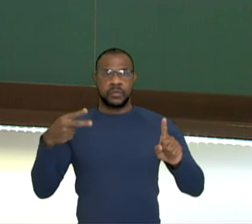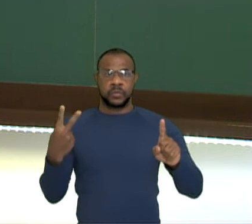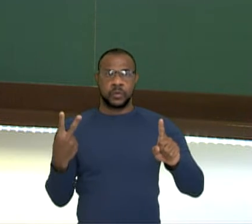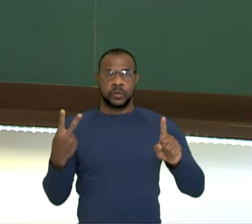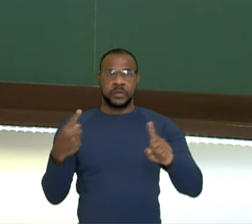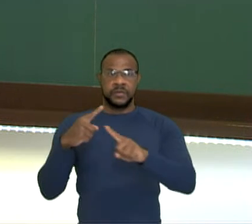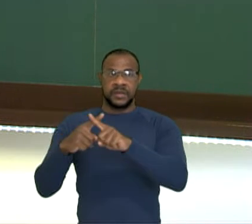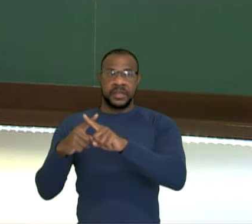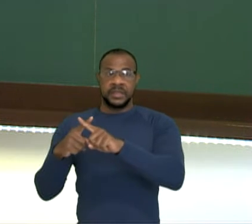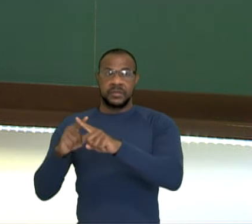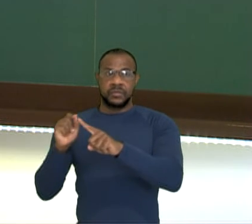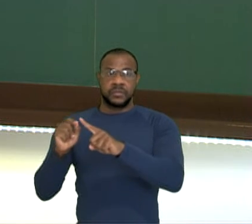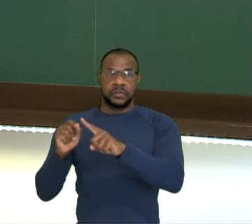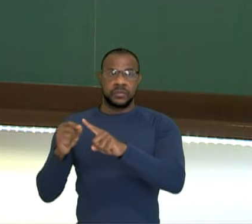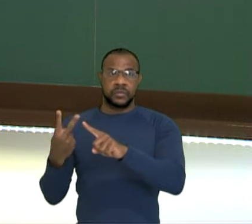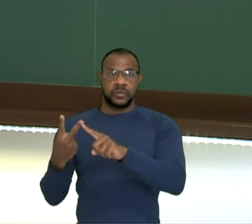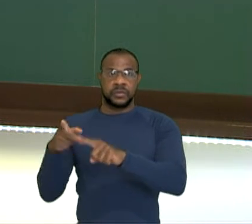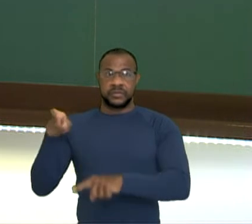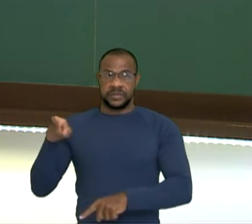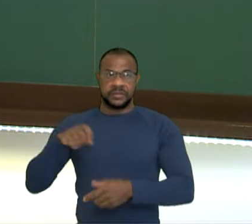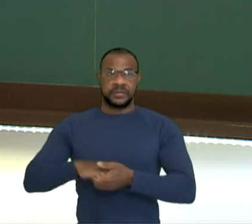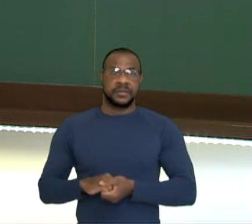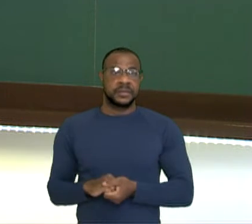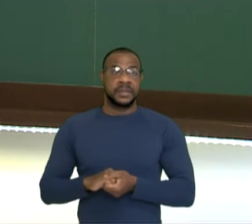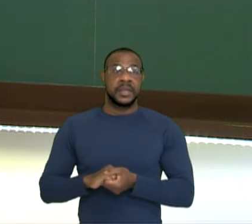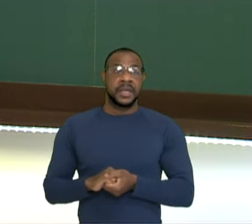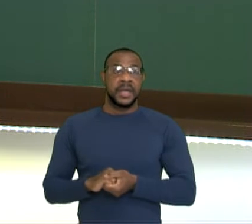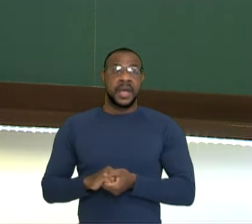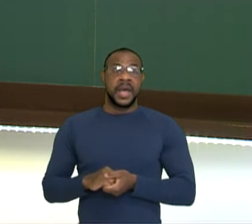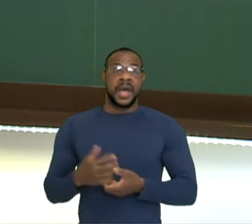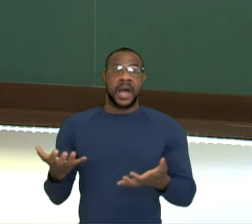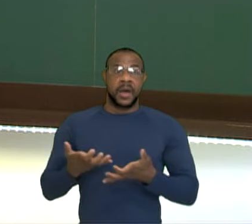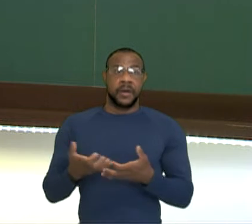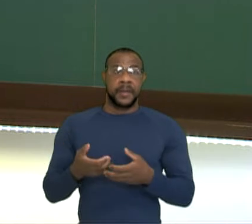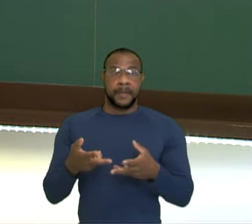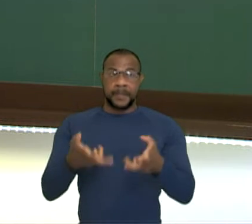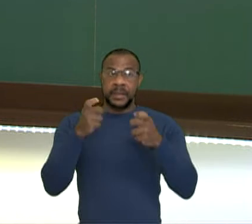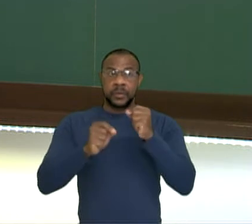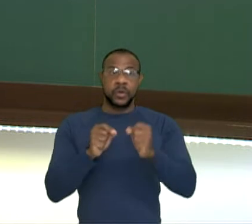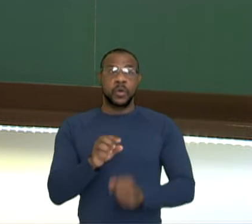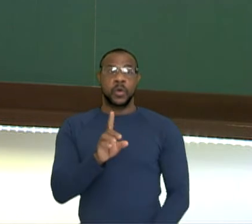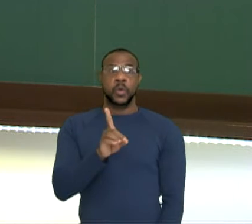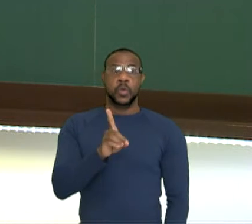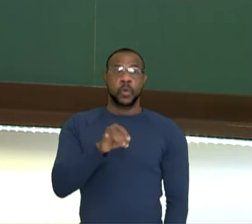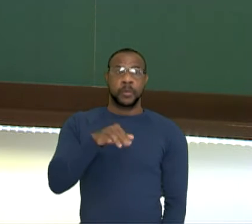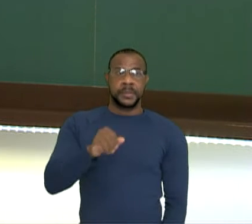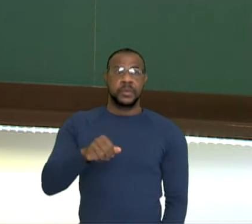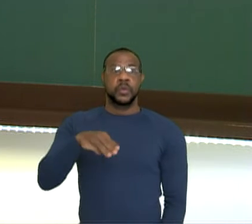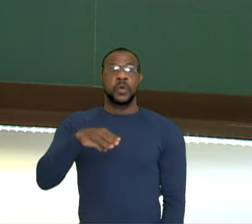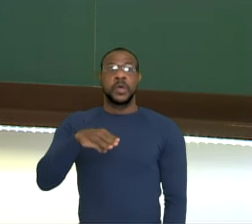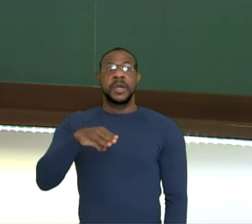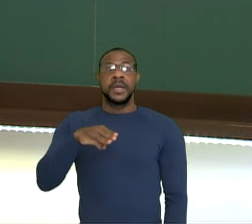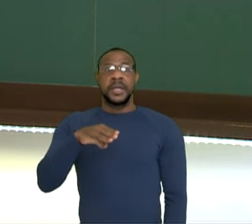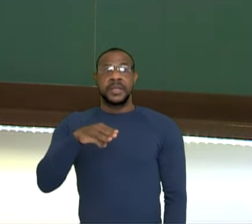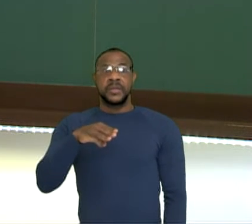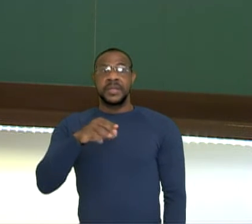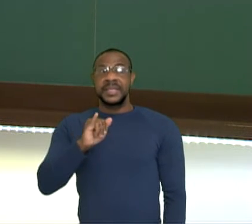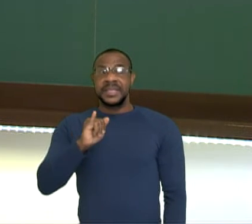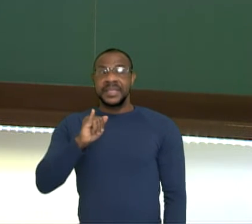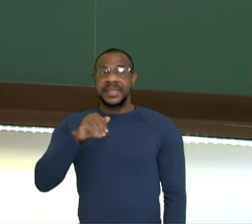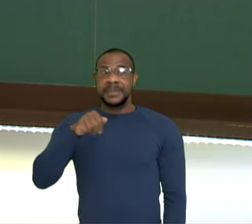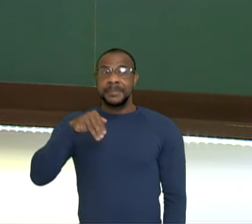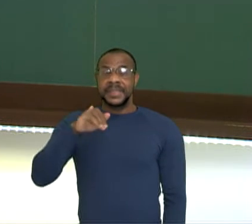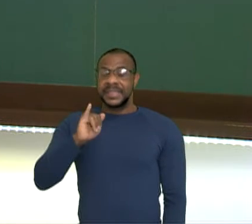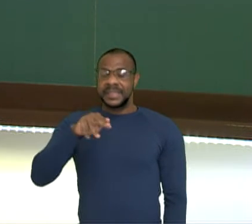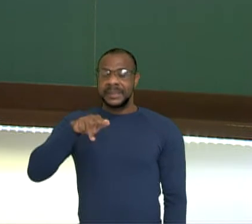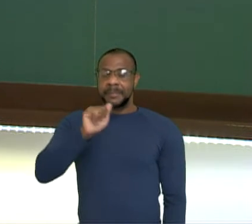2 vezes 2x. Determine o domínio, a imagem e o período desta função. Só que observe